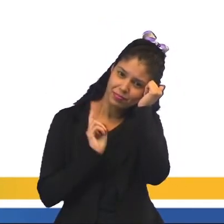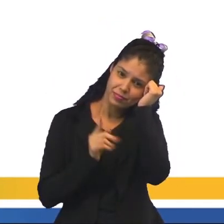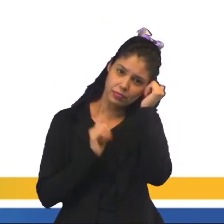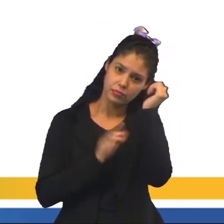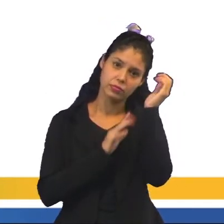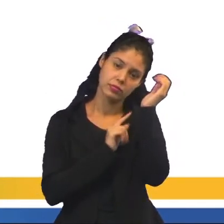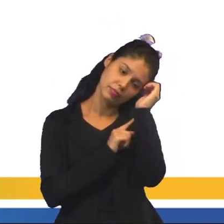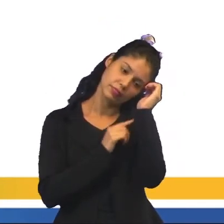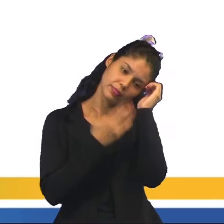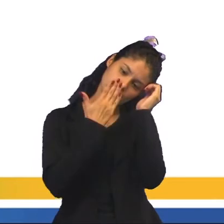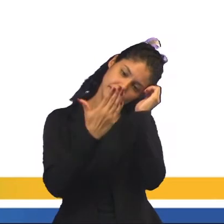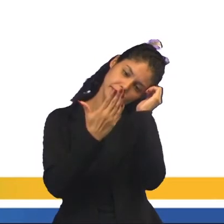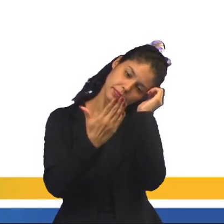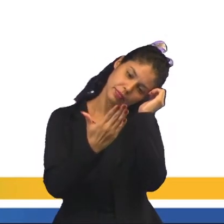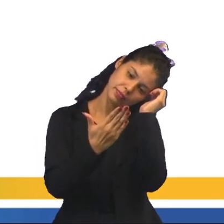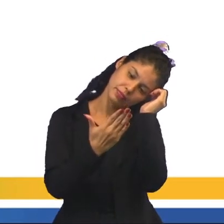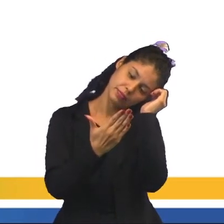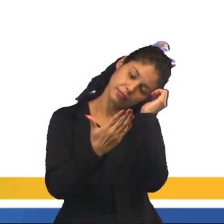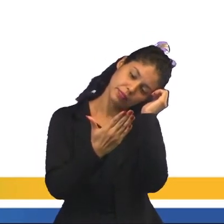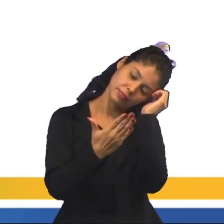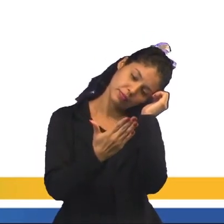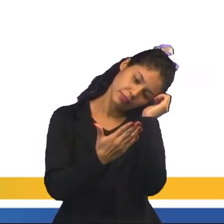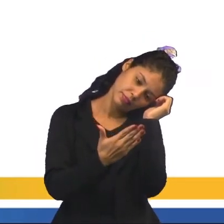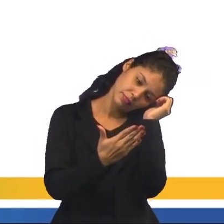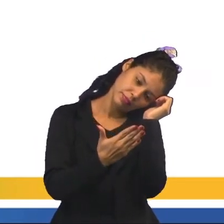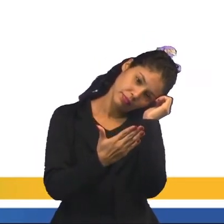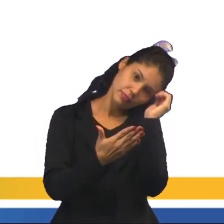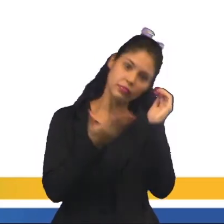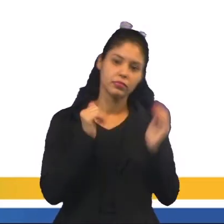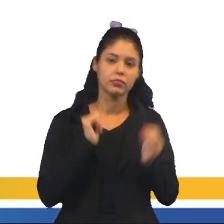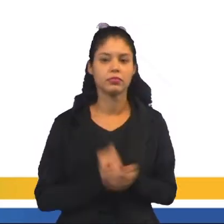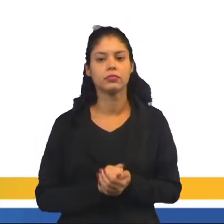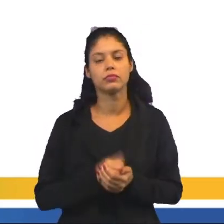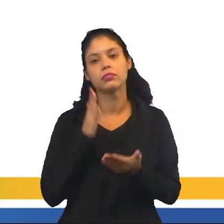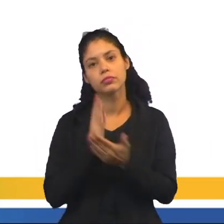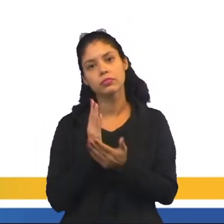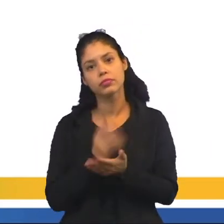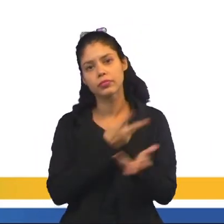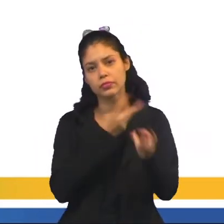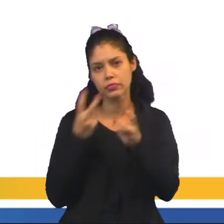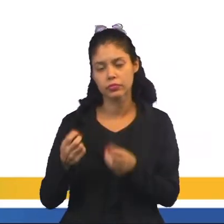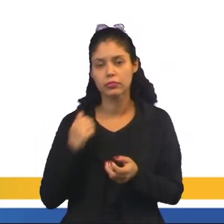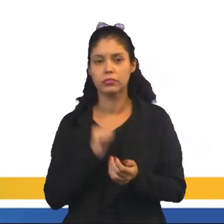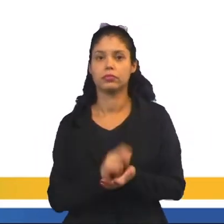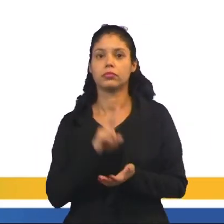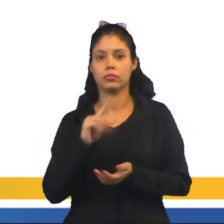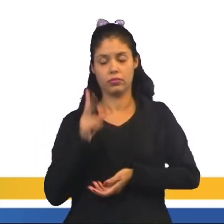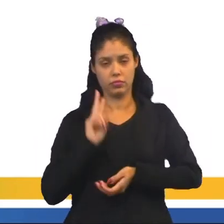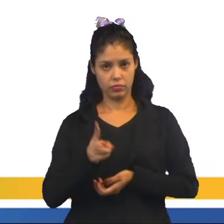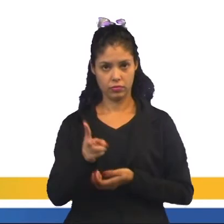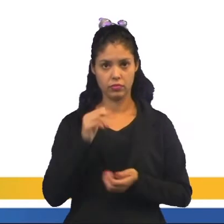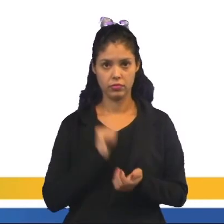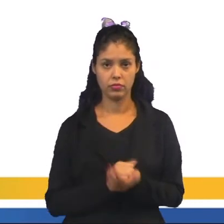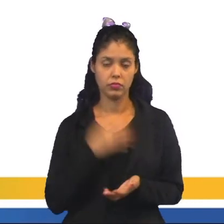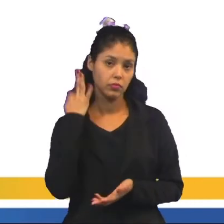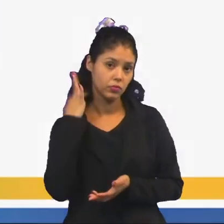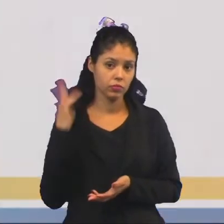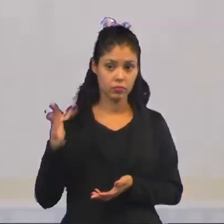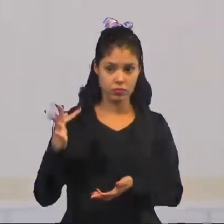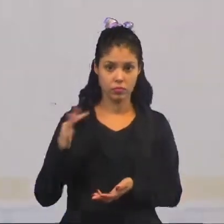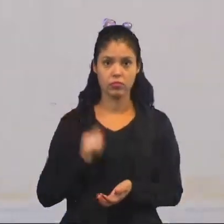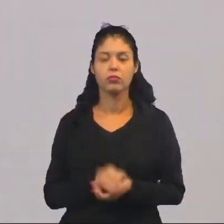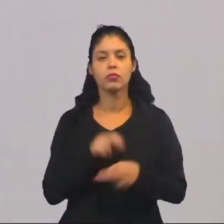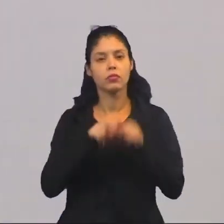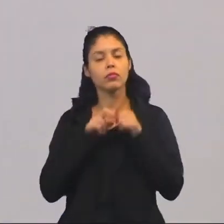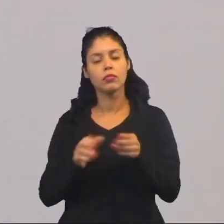pescoço direcionado para o celular, que está um pouquinho abaixo da sua cabeça. Você vai perceber que você vai continuar com dor no pescoço. Por